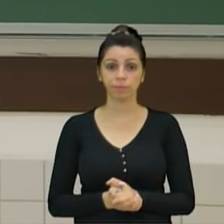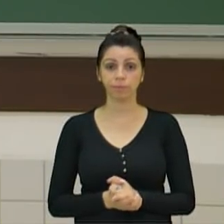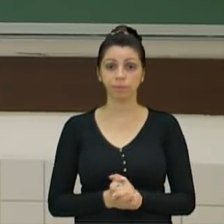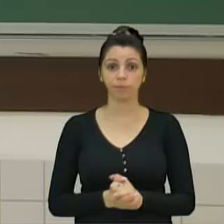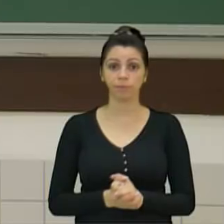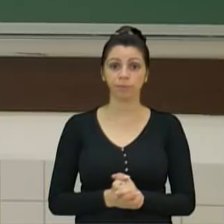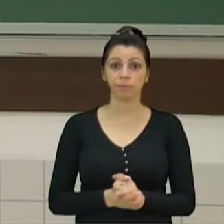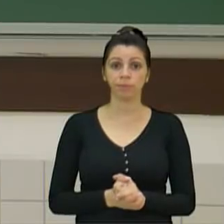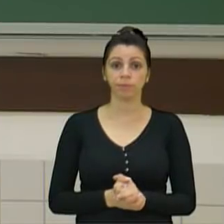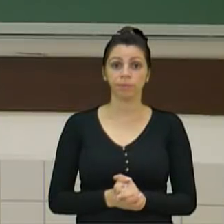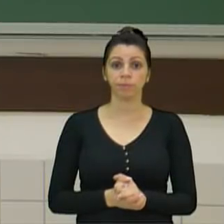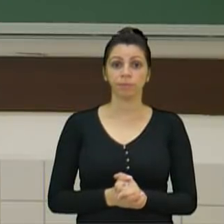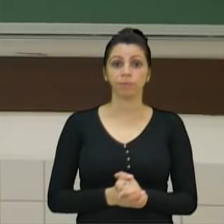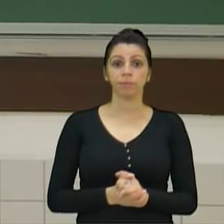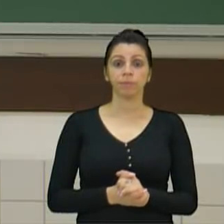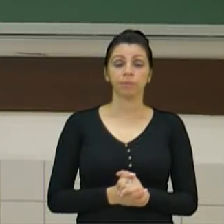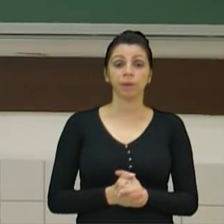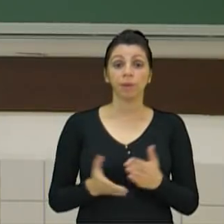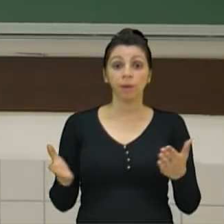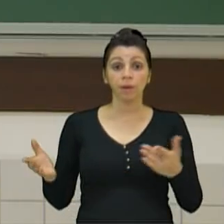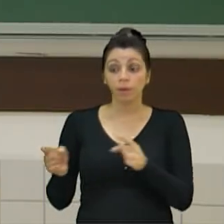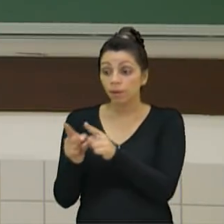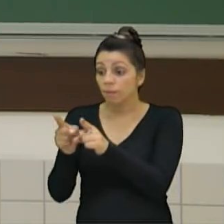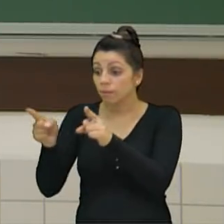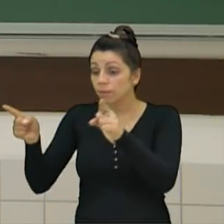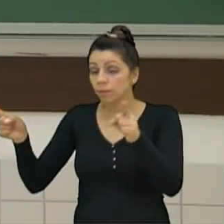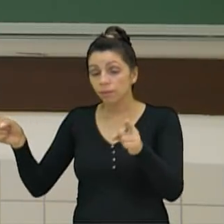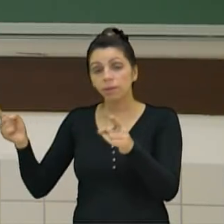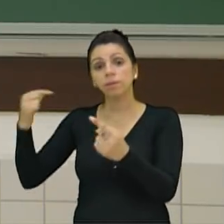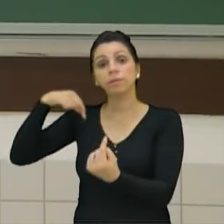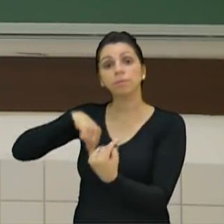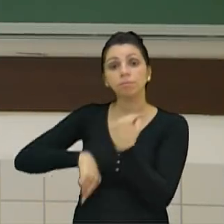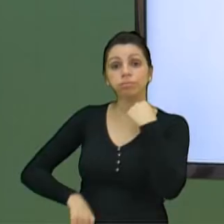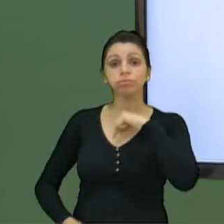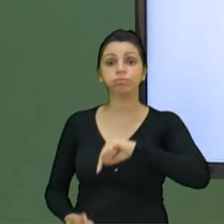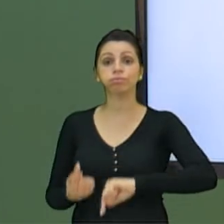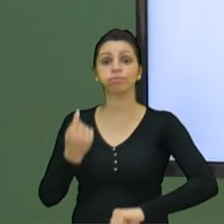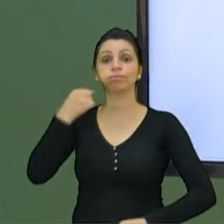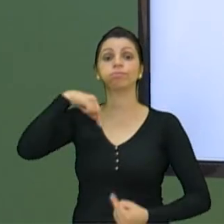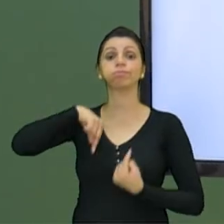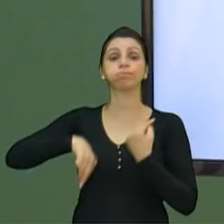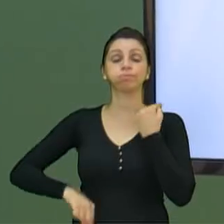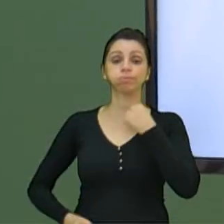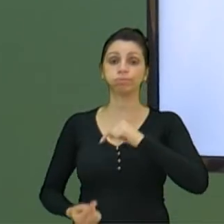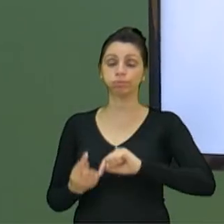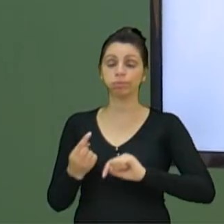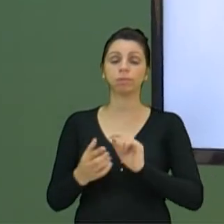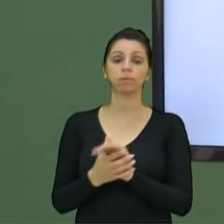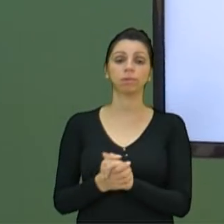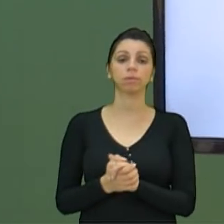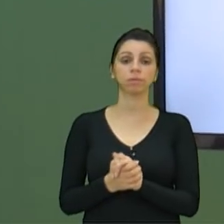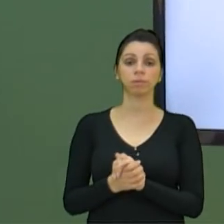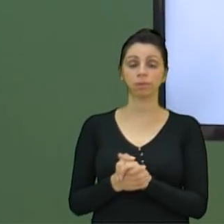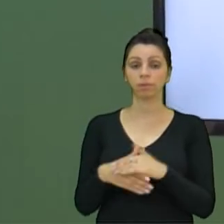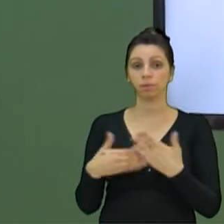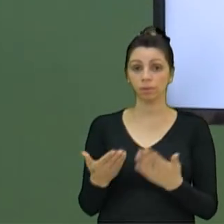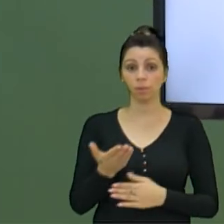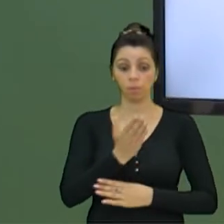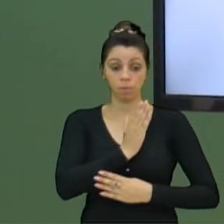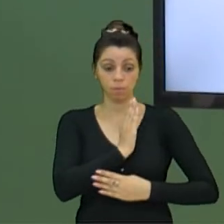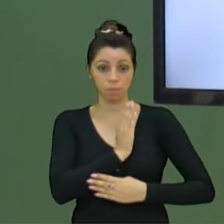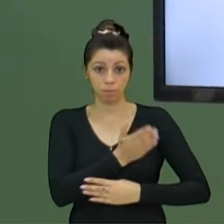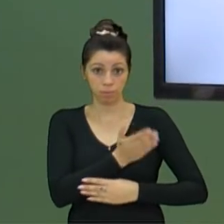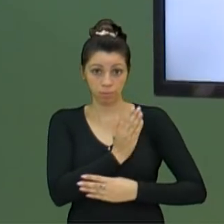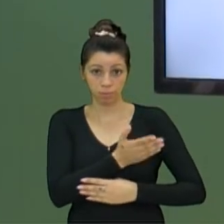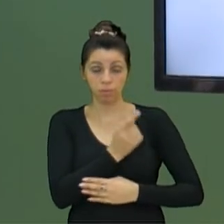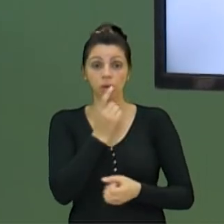Aí, vamos ver a grande circulação. A grande circulação é quando o sangue vai sair